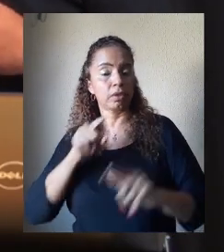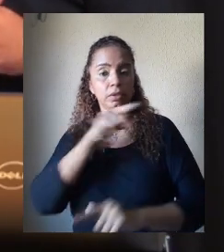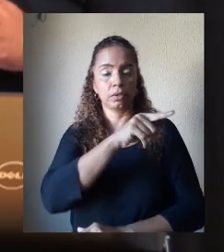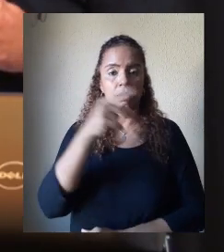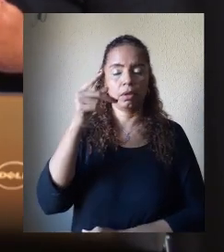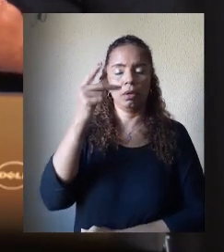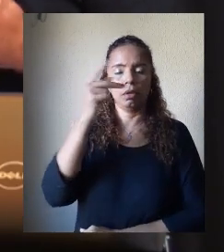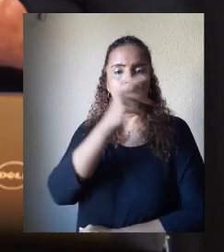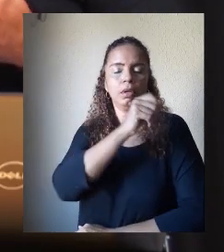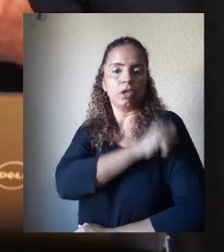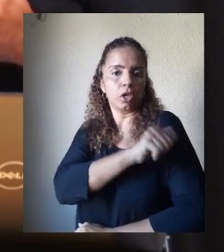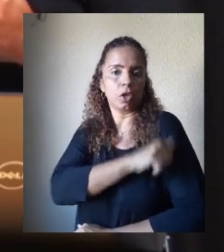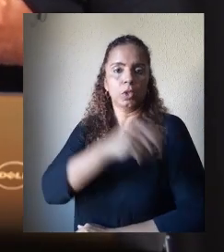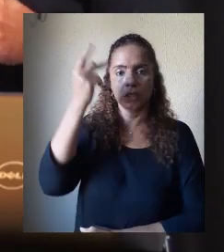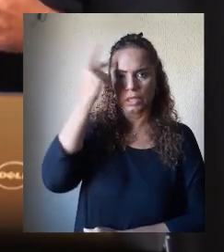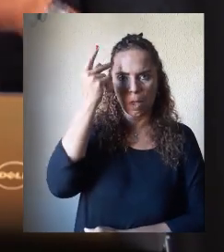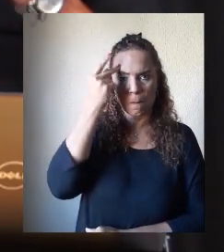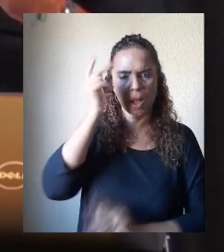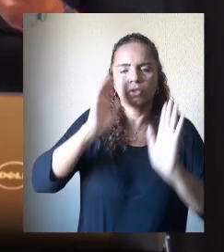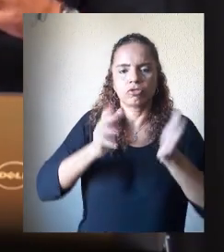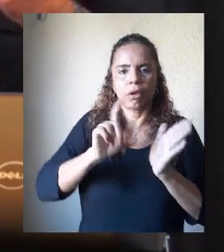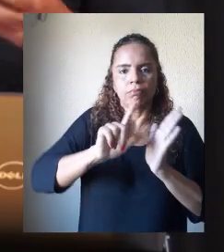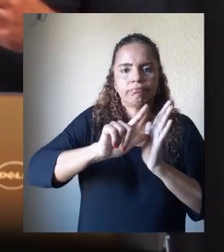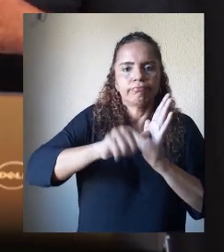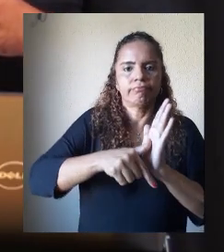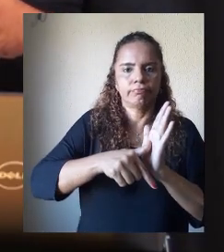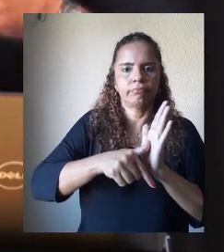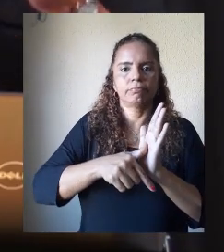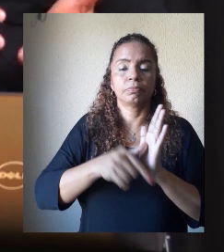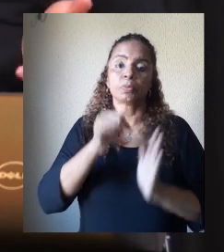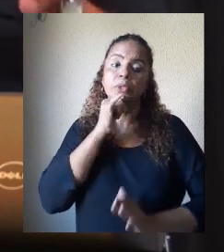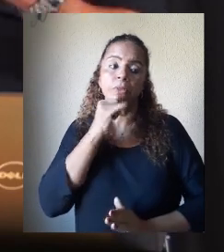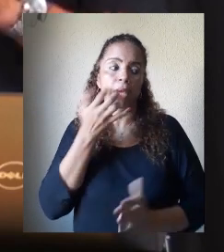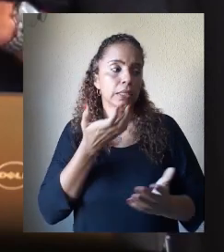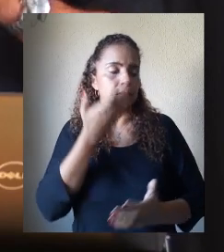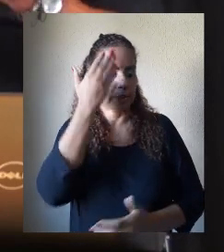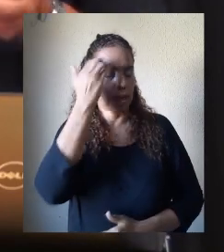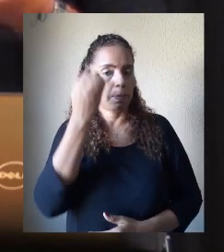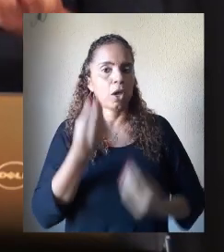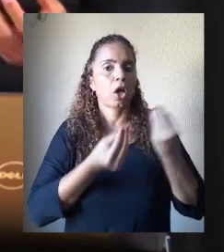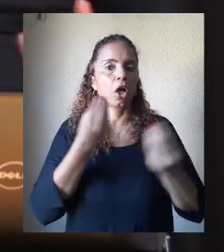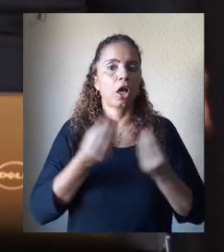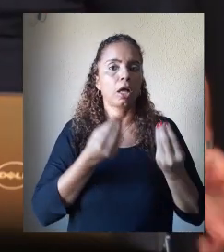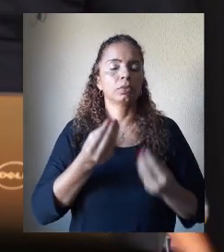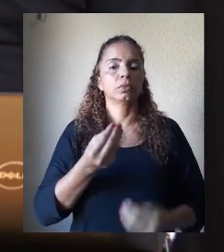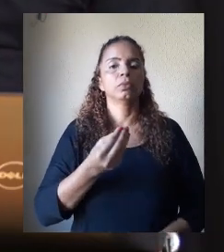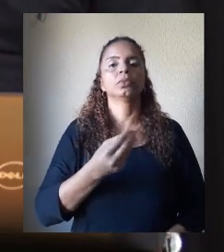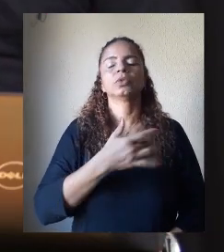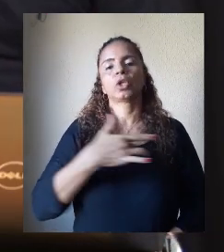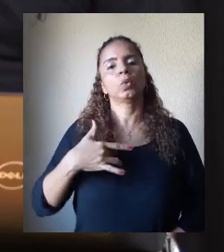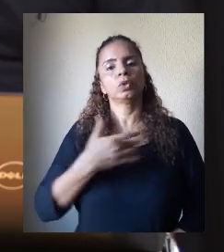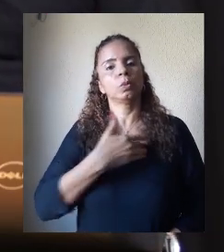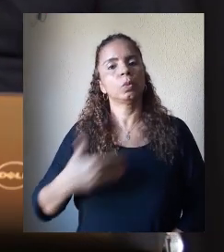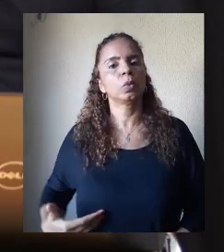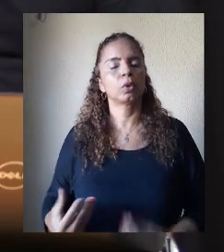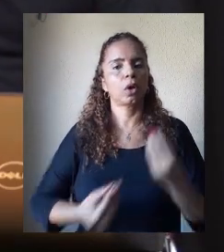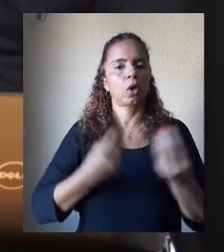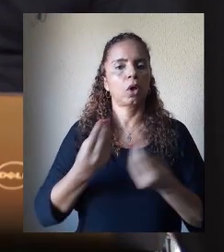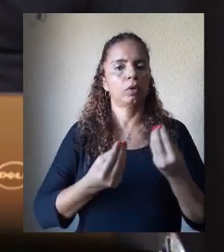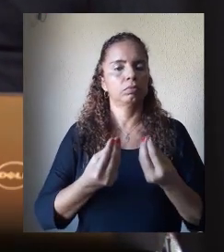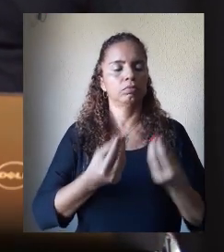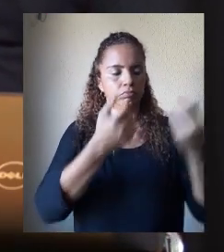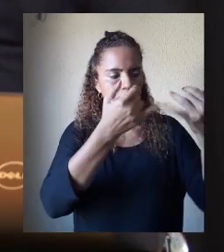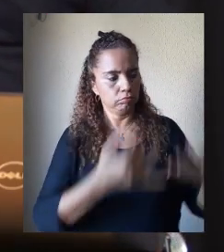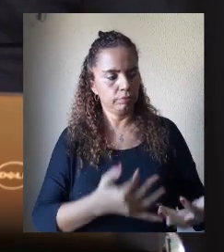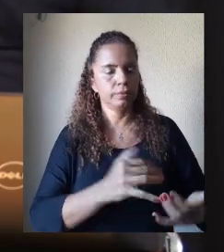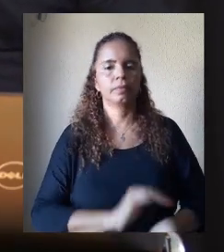já fizeram isso com uma situação bem mais grave. Como é que, do ponto de vista tanto da saúde pública como da epidemiologia, a gente pode pensar essas decisões?